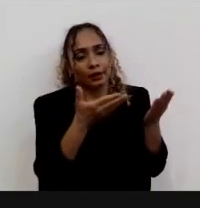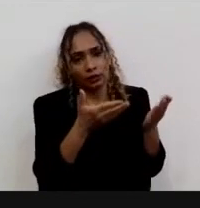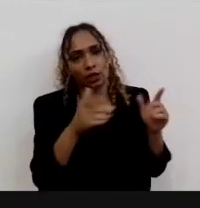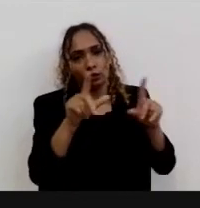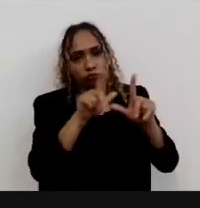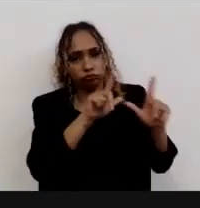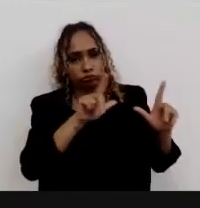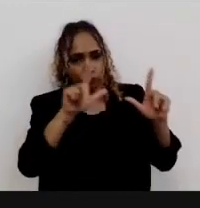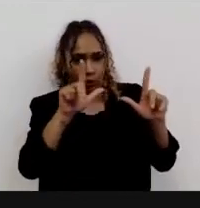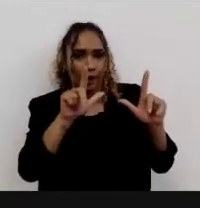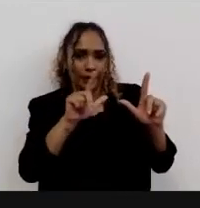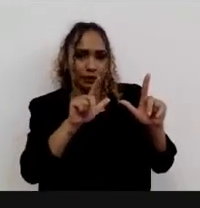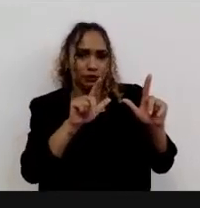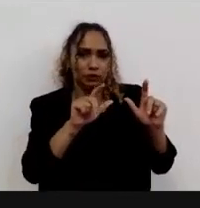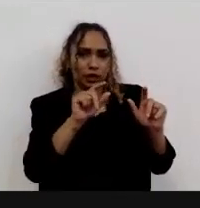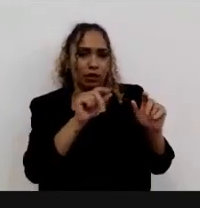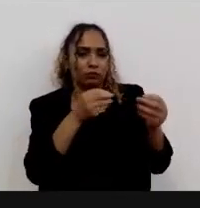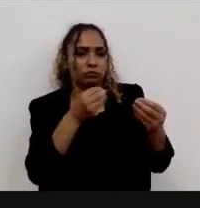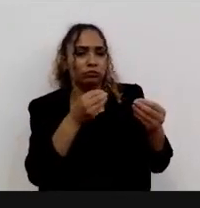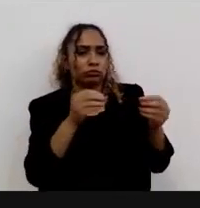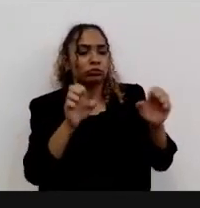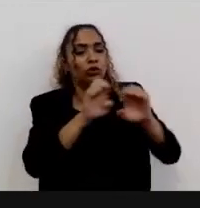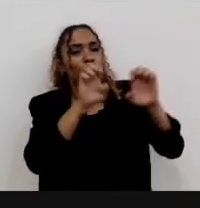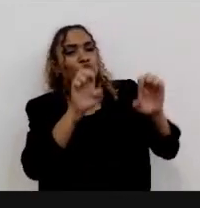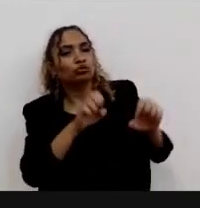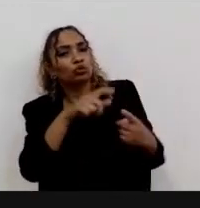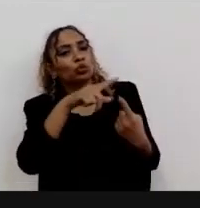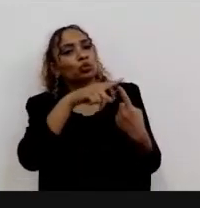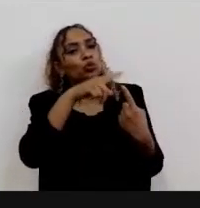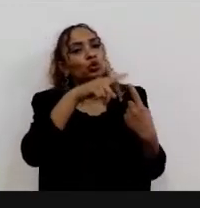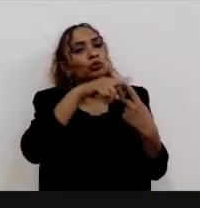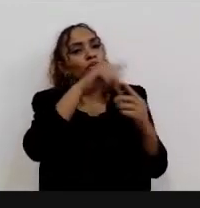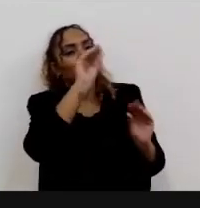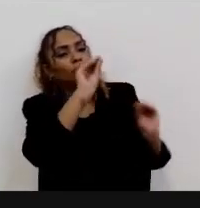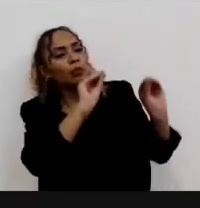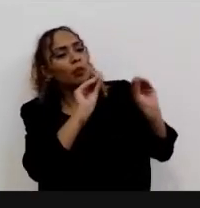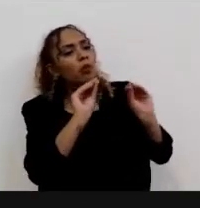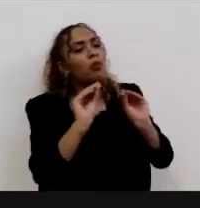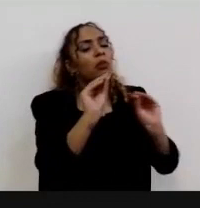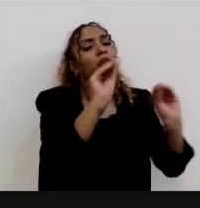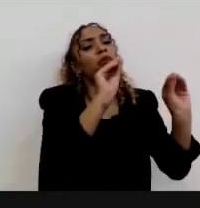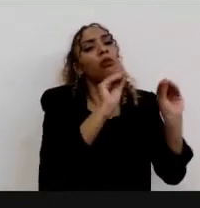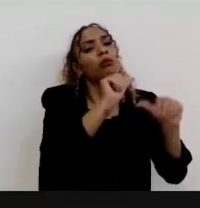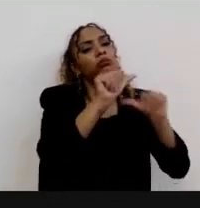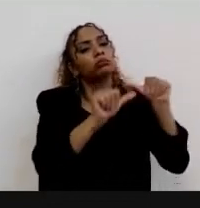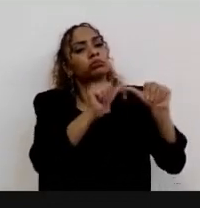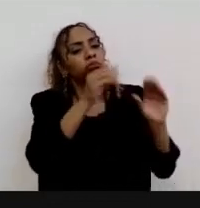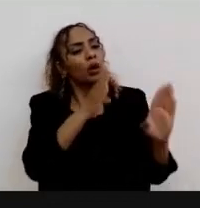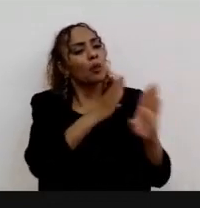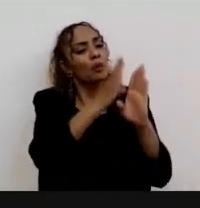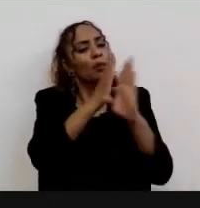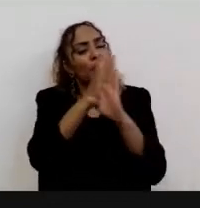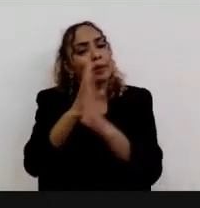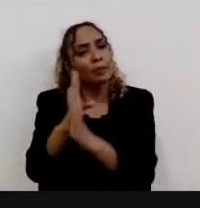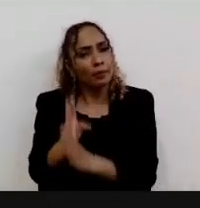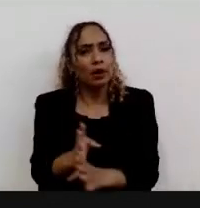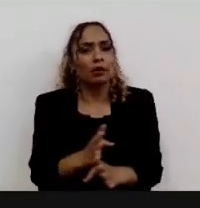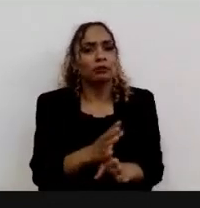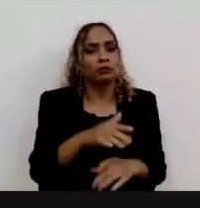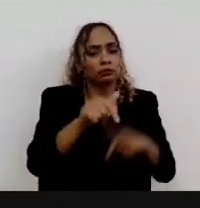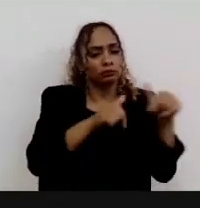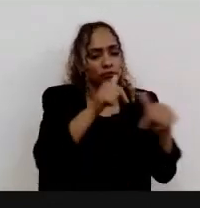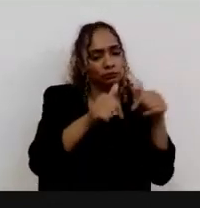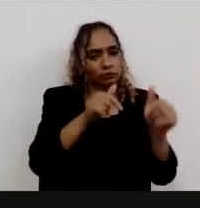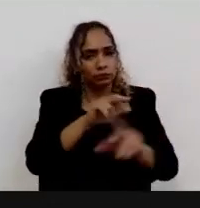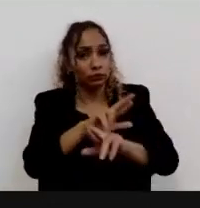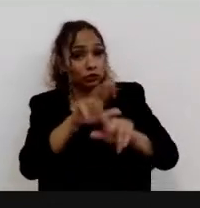que eles fizeram, que é um perfil de aplicação, né? Que é transformar, né? Identificar esses metadados nos diferentes